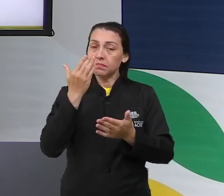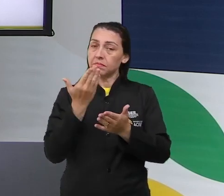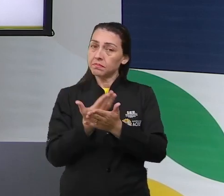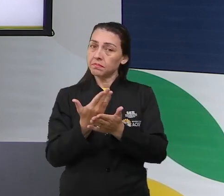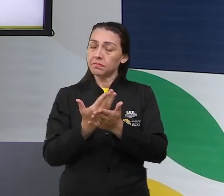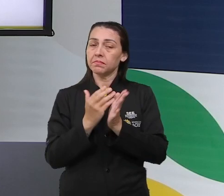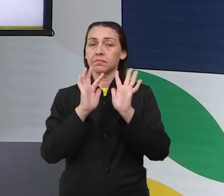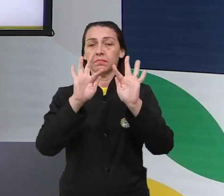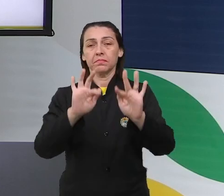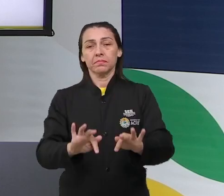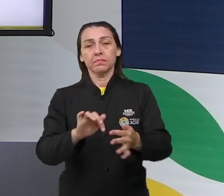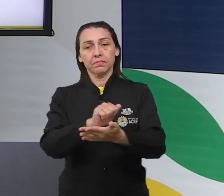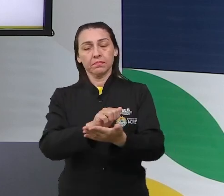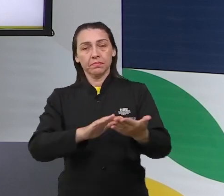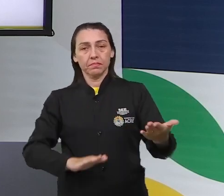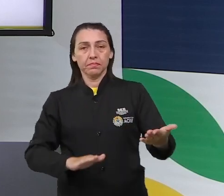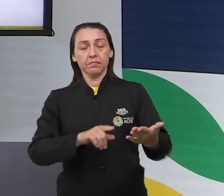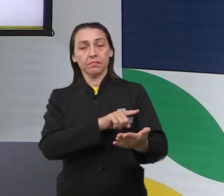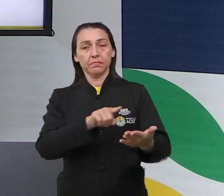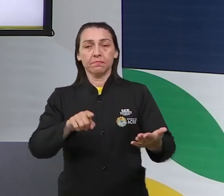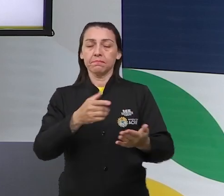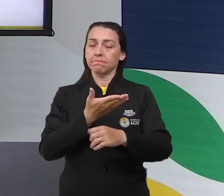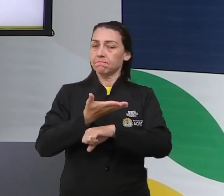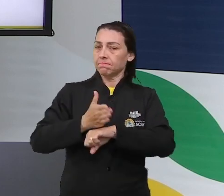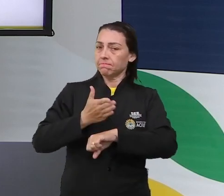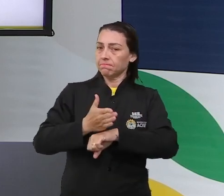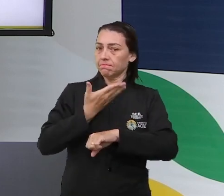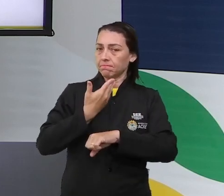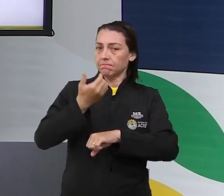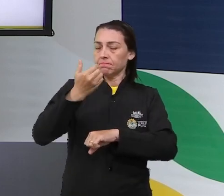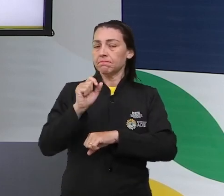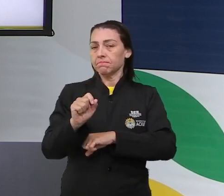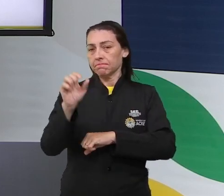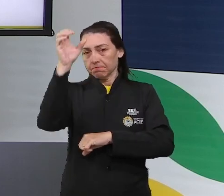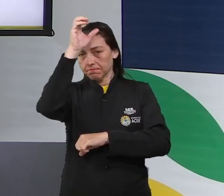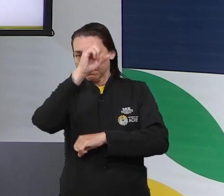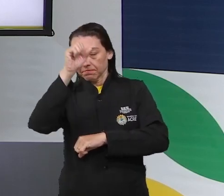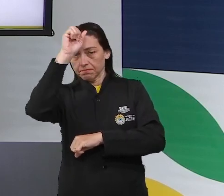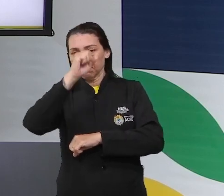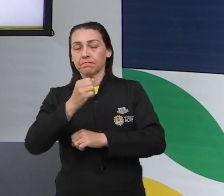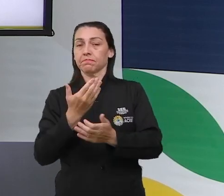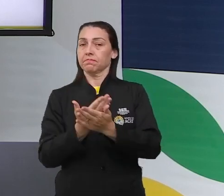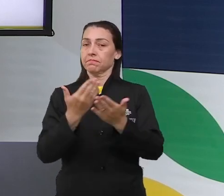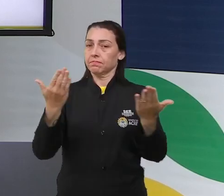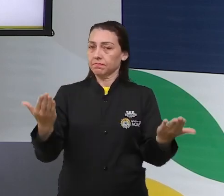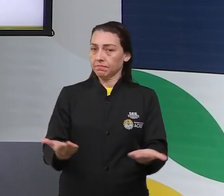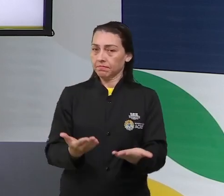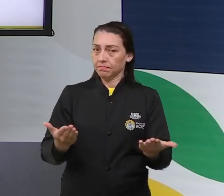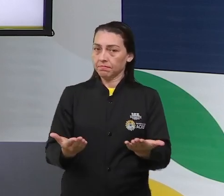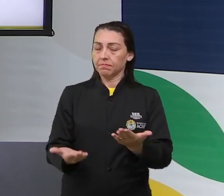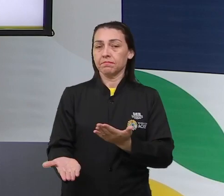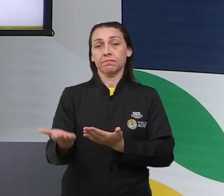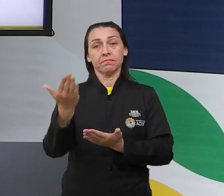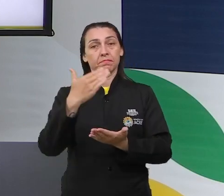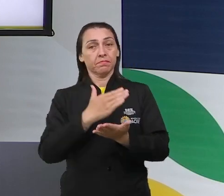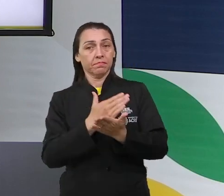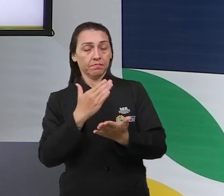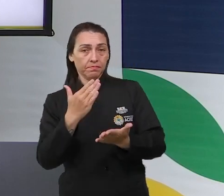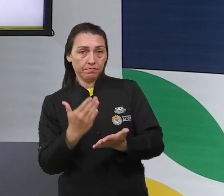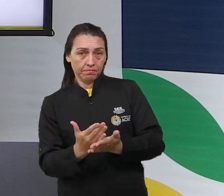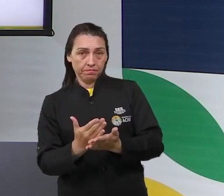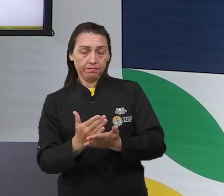fim, as nossas atividades para vocês exercitarem melhor o que vocês aprenderam durante a aula de hoje. Vamos começar